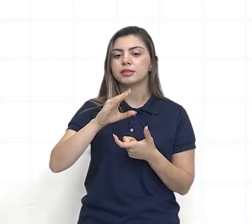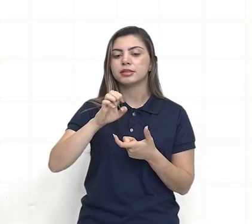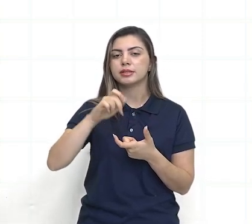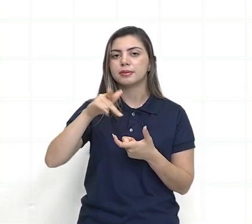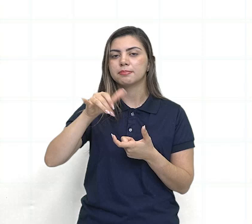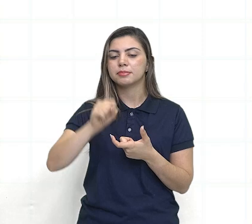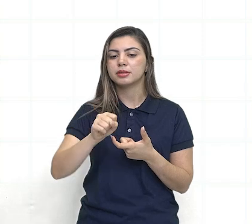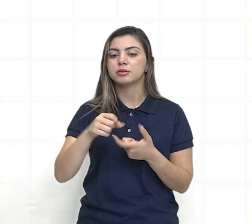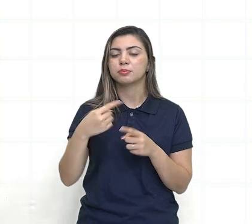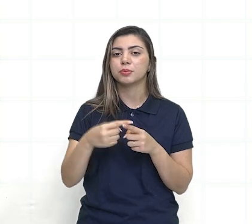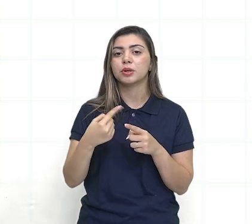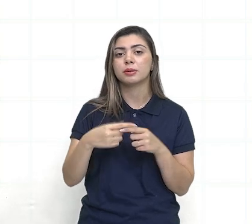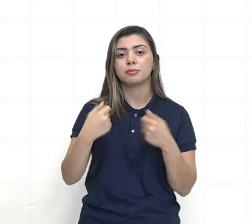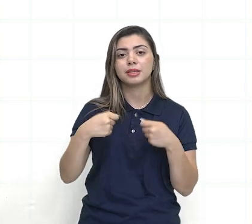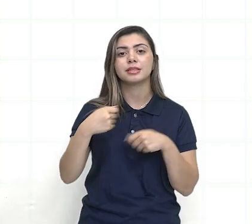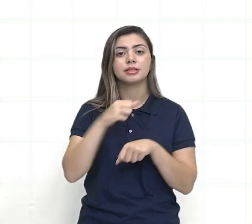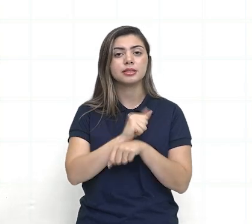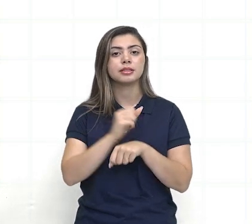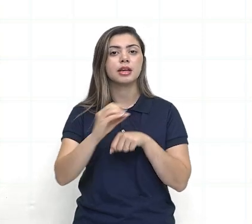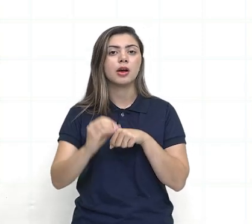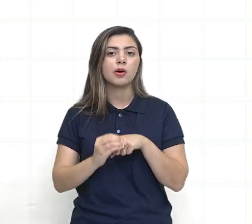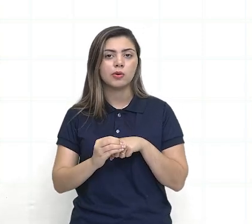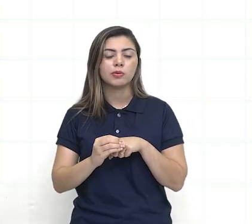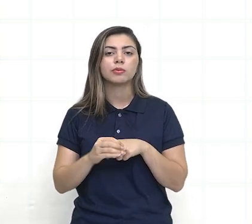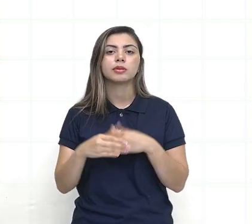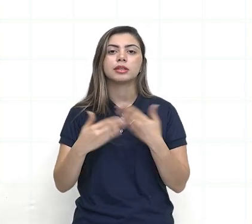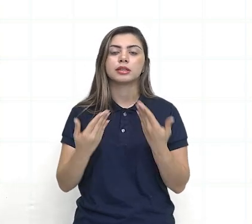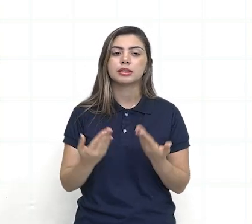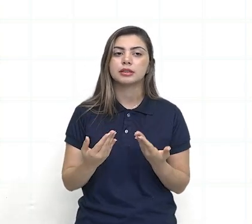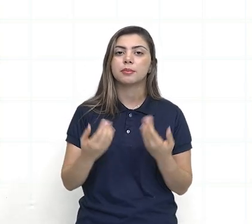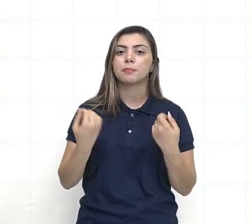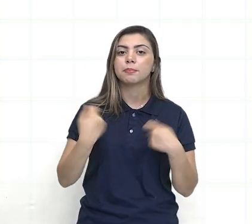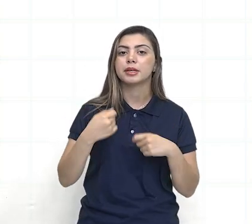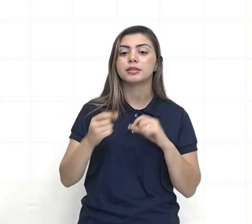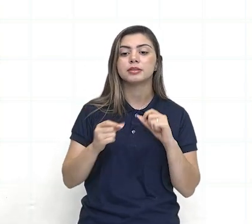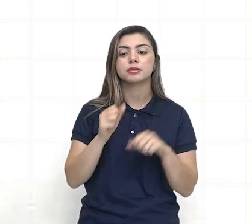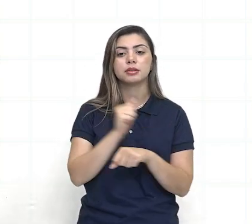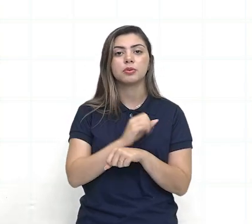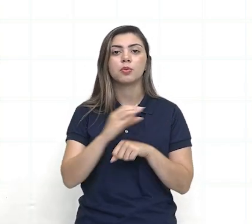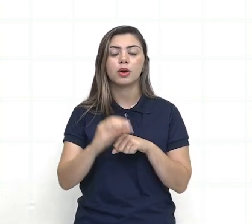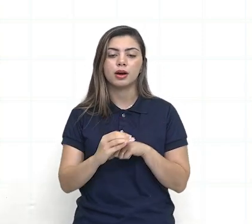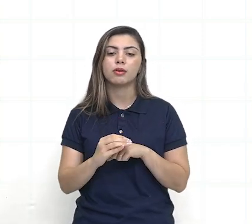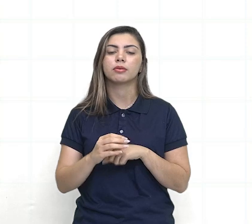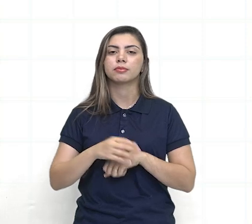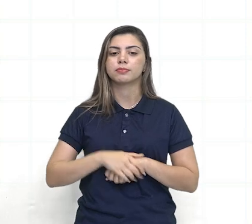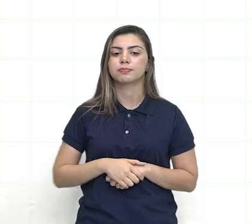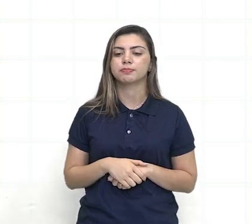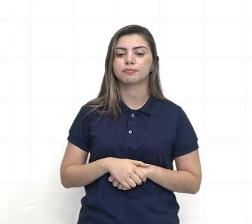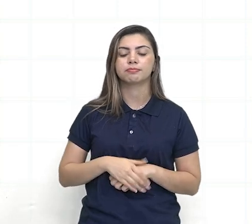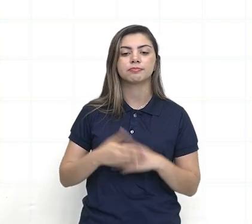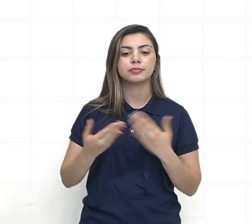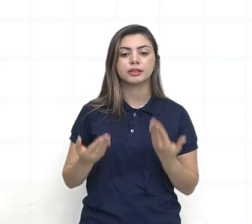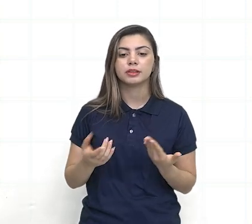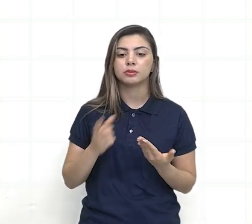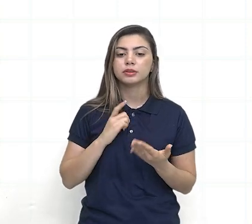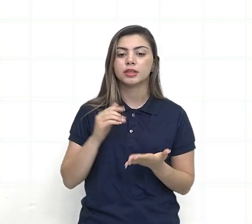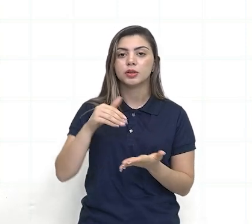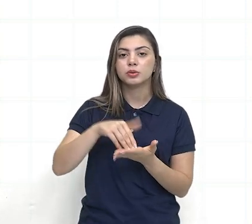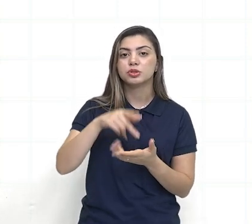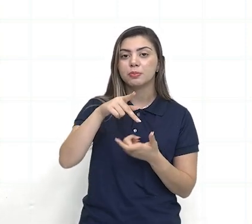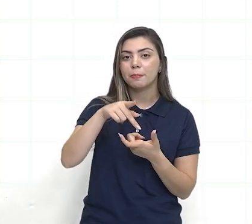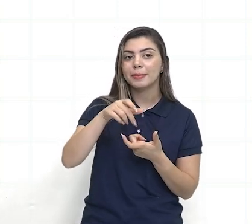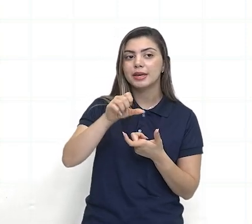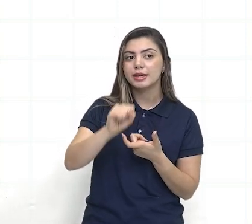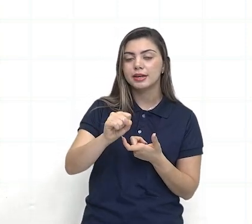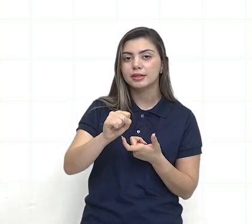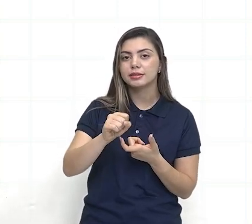sozinhas não formam vogal não, elas não formam sílaba não, elas precisam da vogal, do auxílio da vogal. Então terminou em